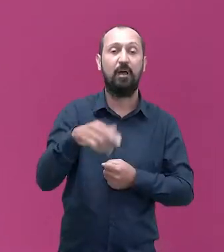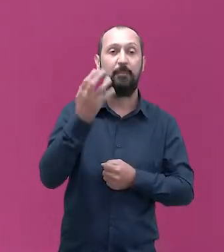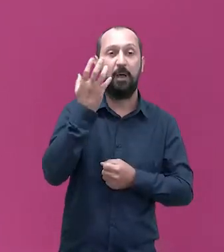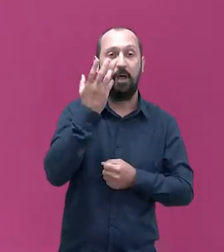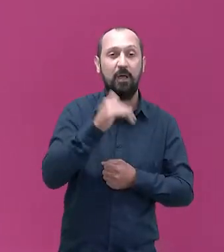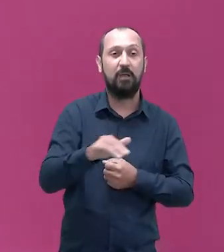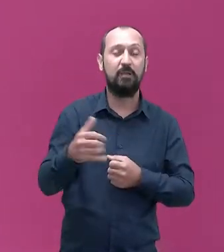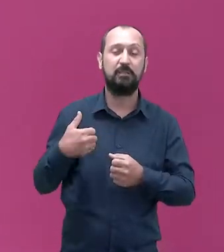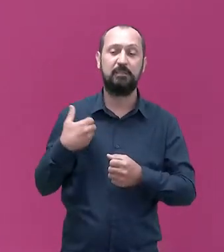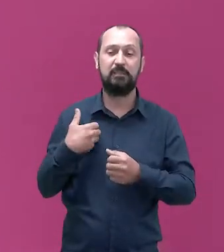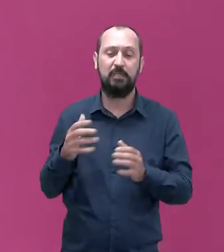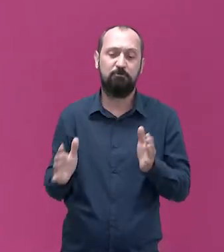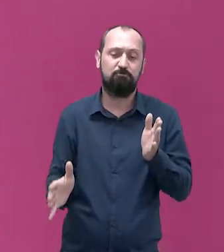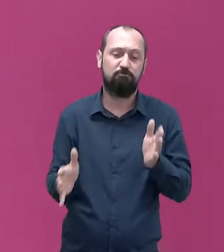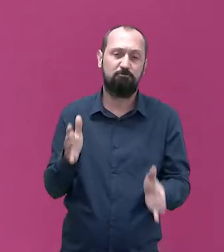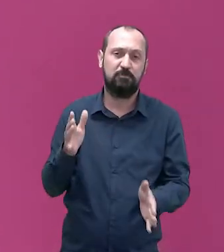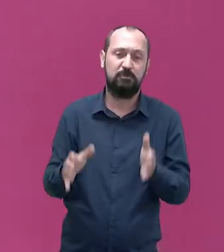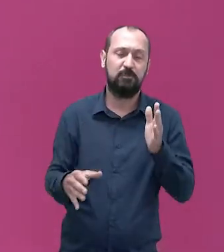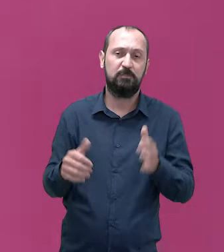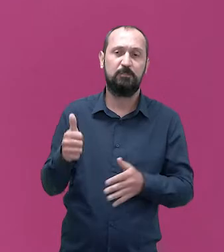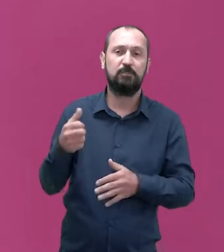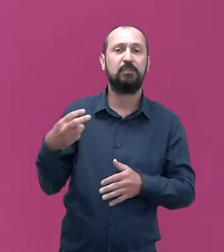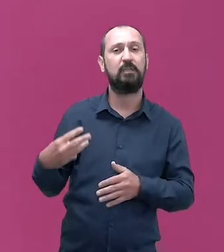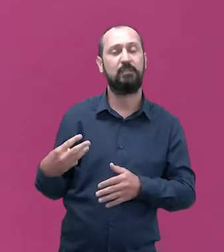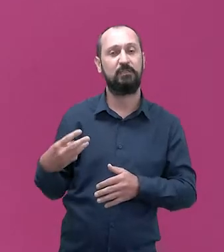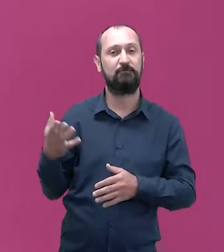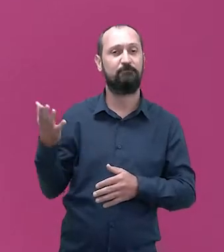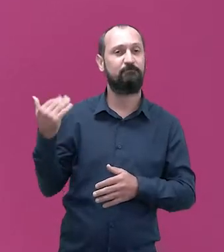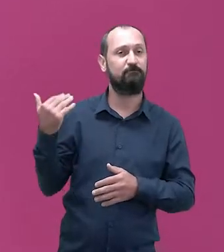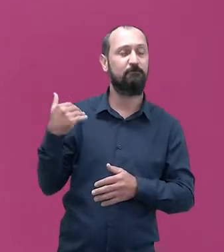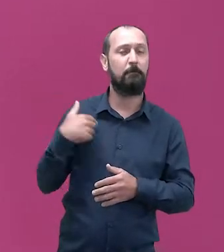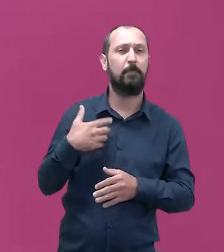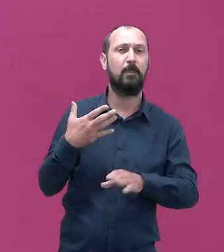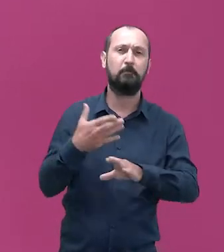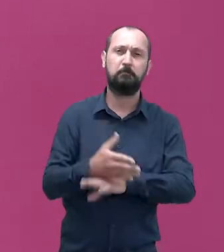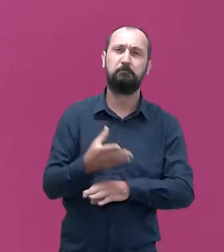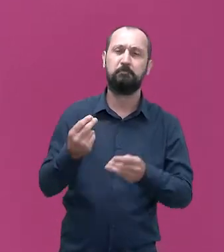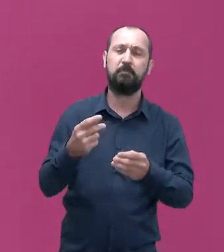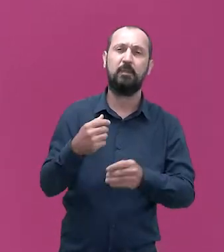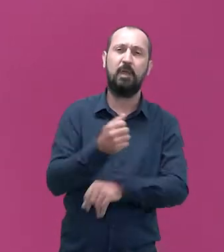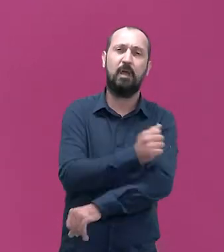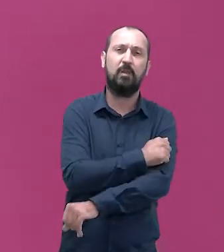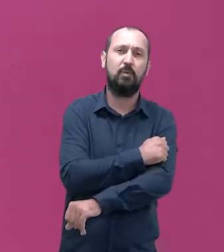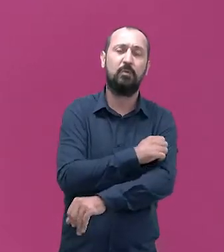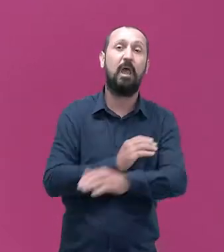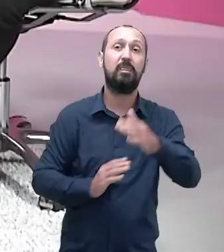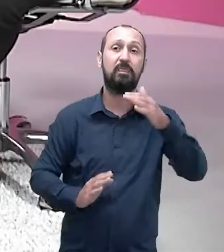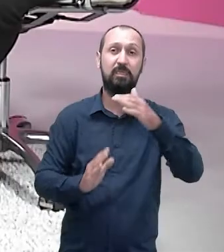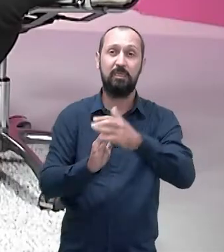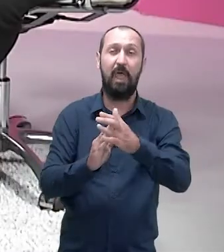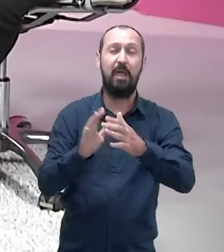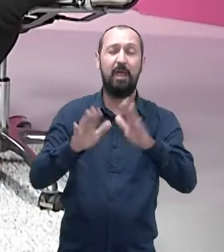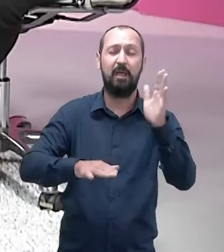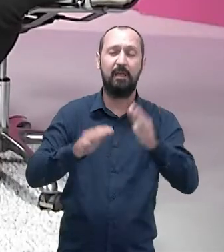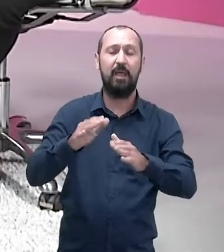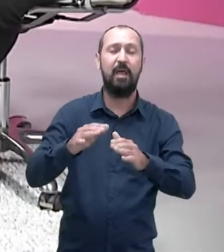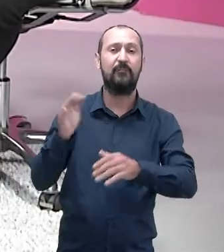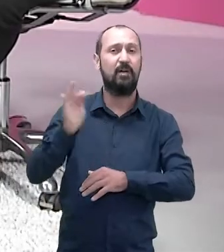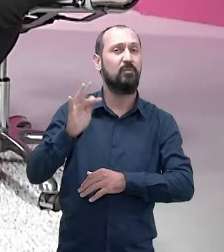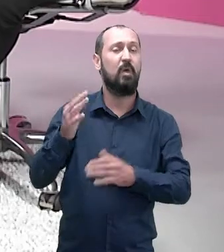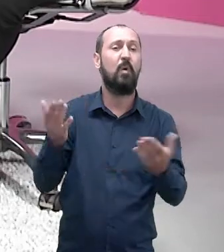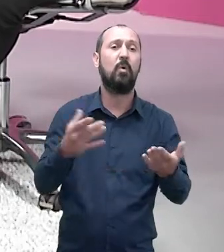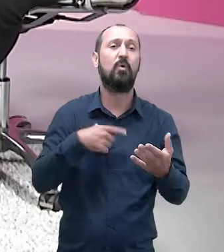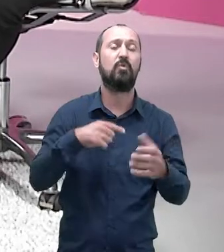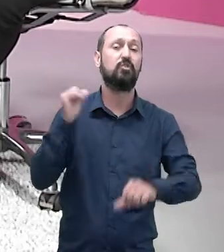aquelas crianças até uma faixa etária de 13 anos, que antigamente eu levei alunos até a faculdade.